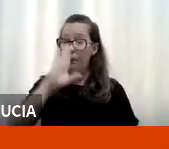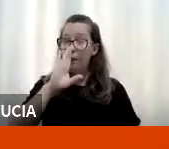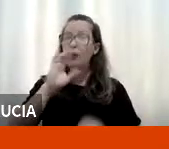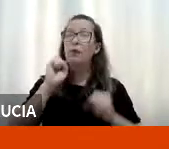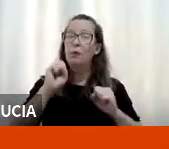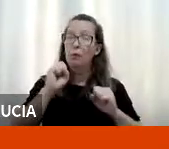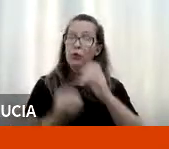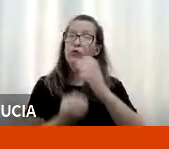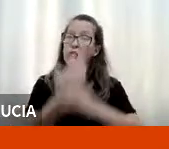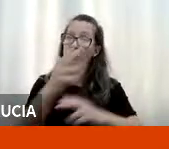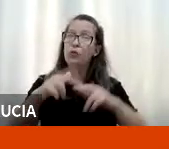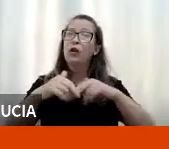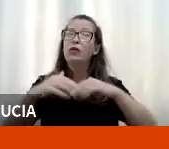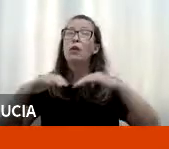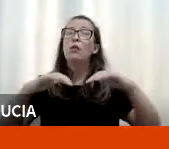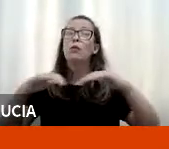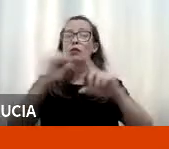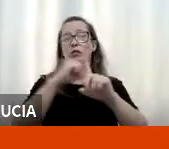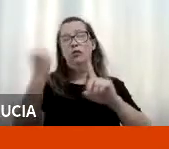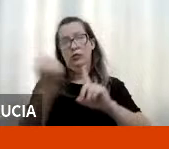da sociedade, né?